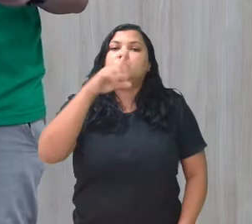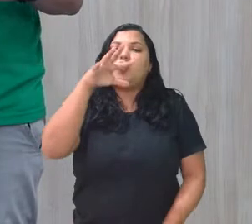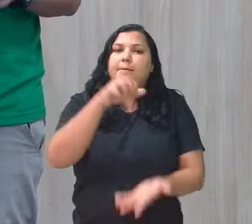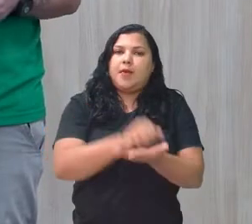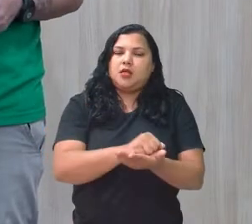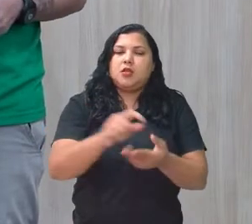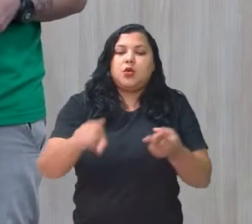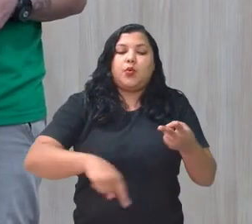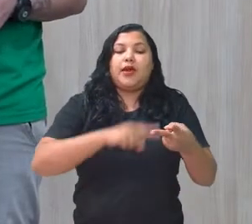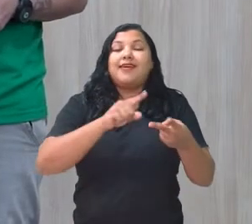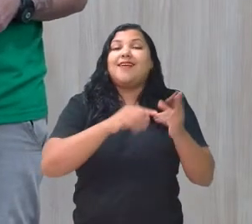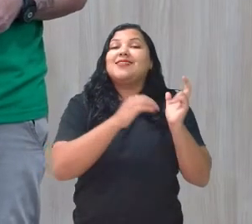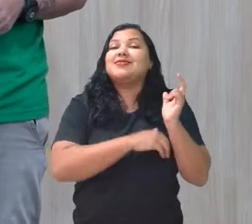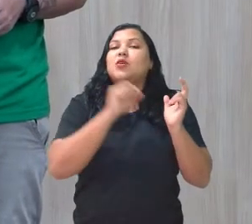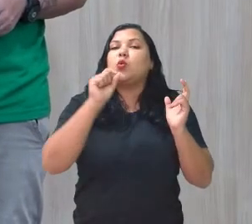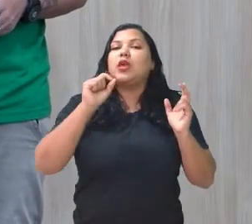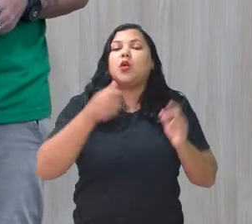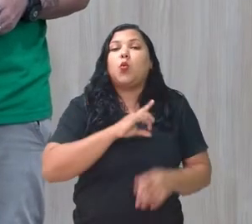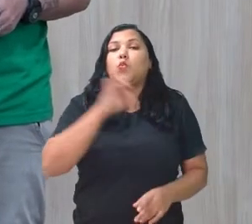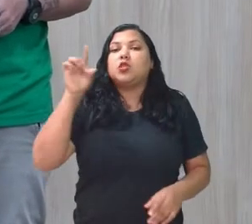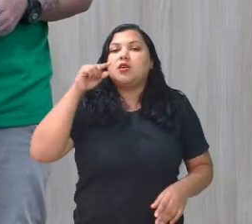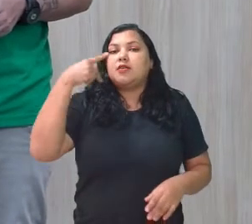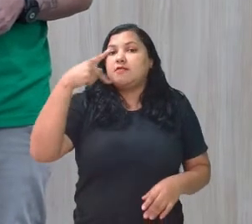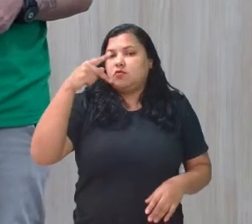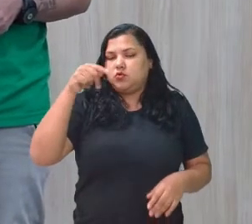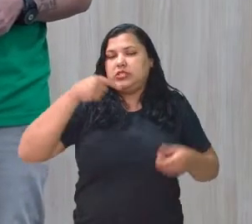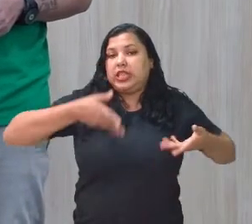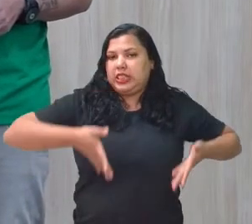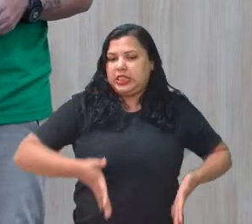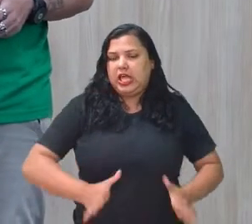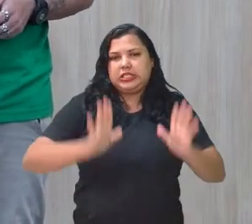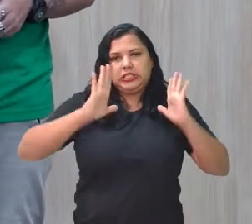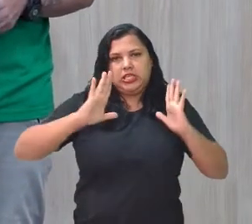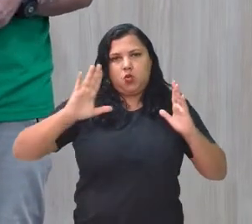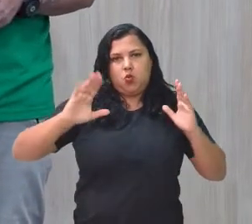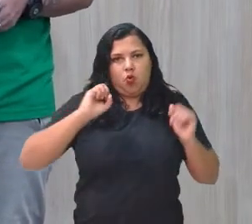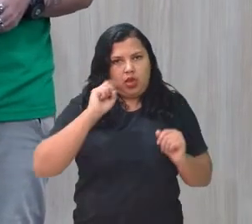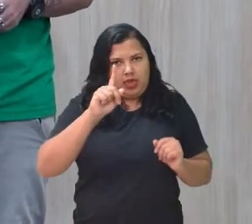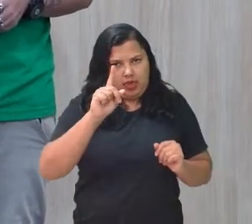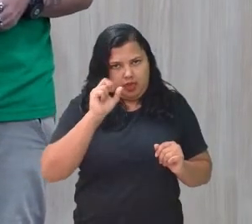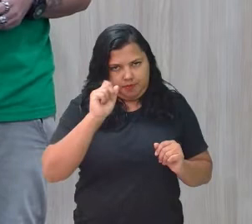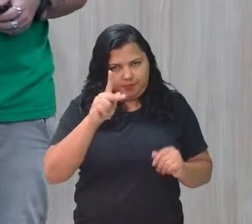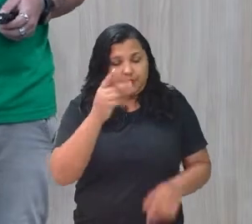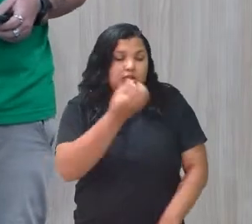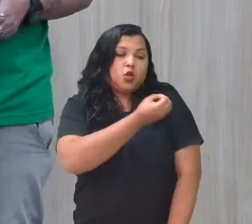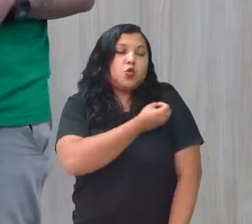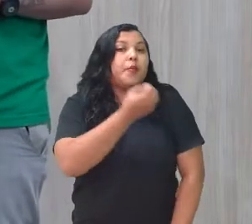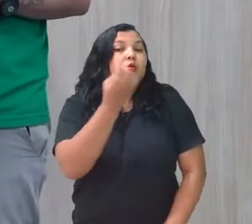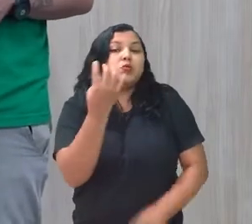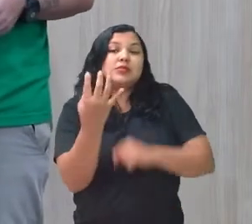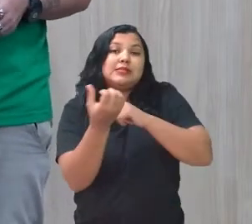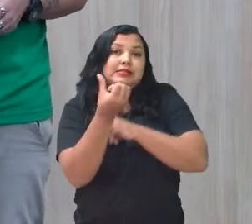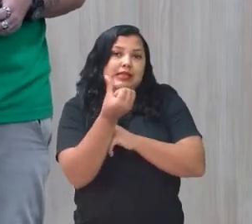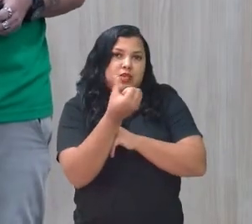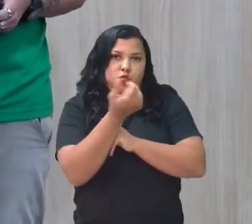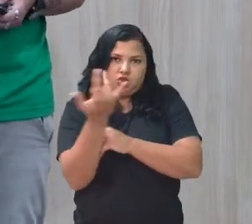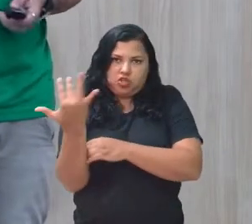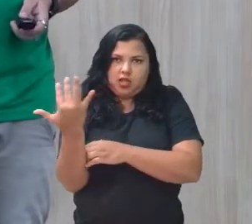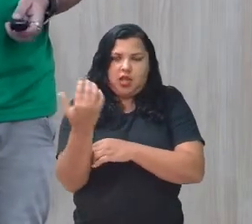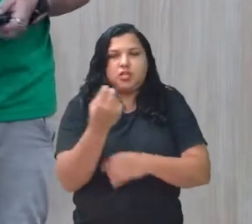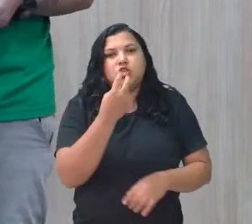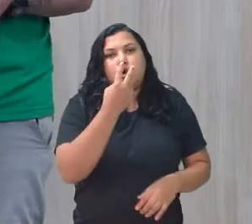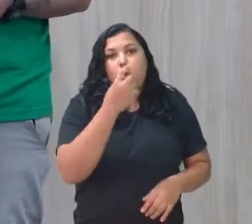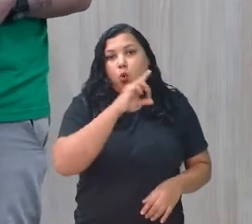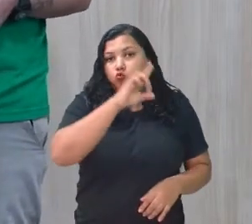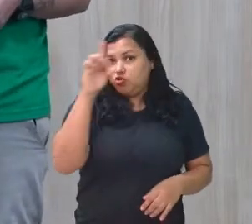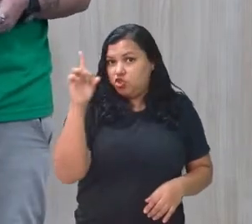senha a sua data de nascimento com os 2 dígitos para o dia, 2 dígitos para o mês e os 4 dígitos